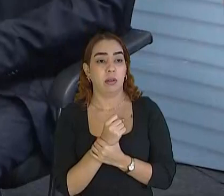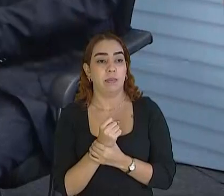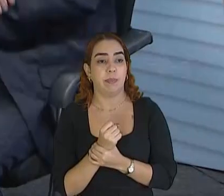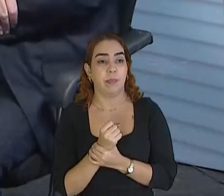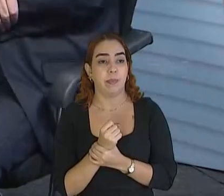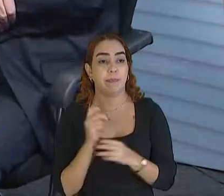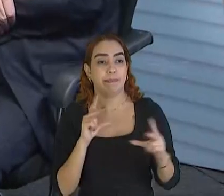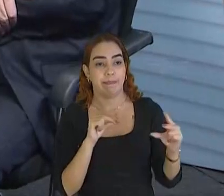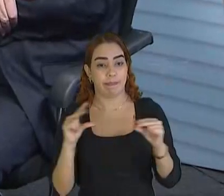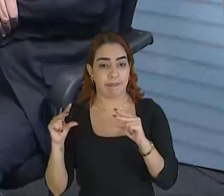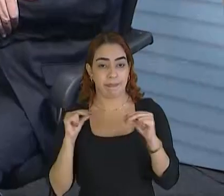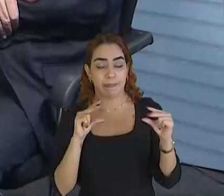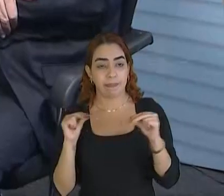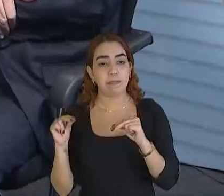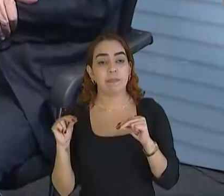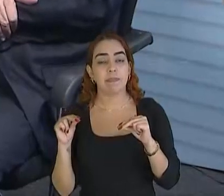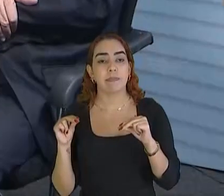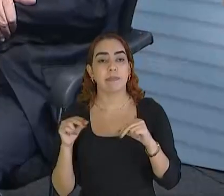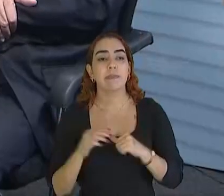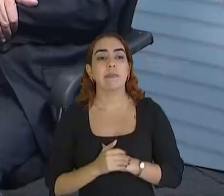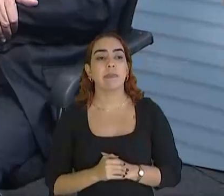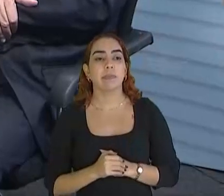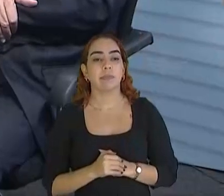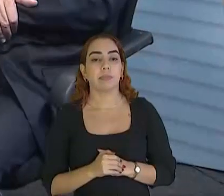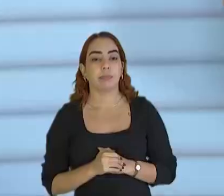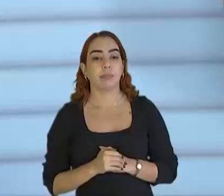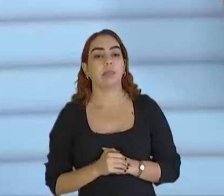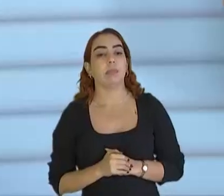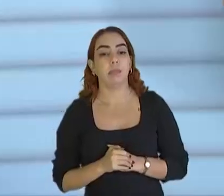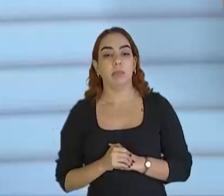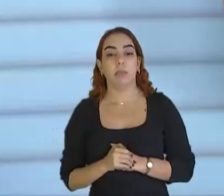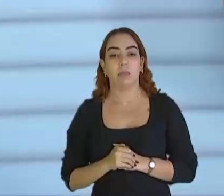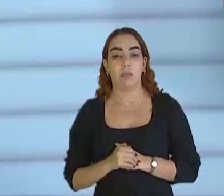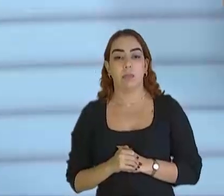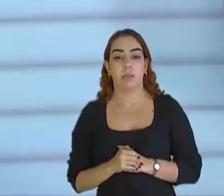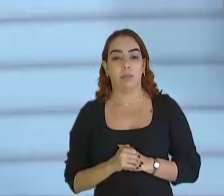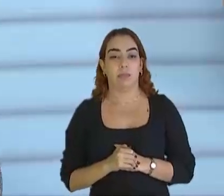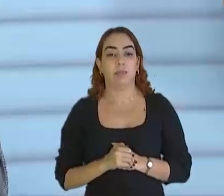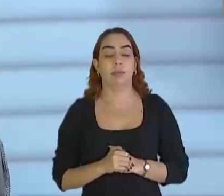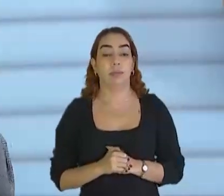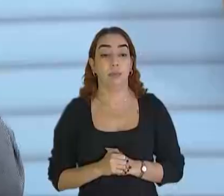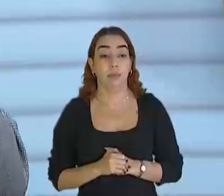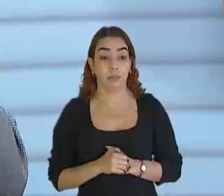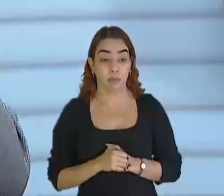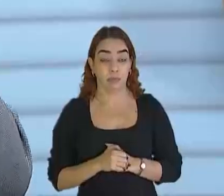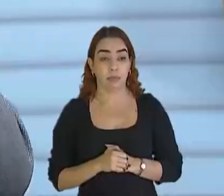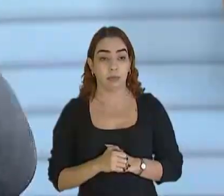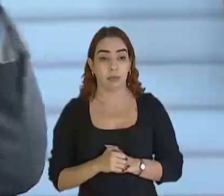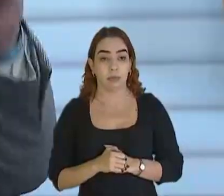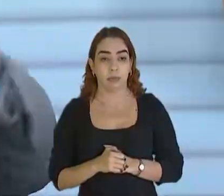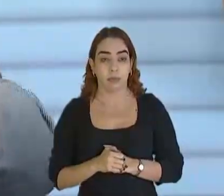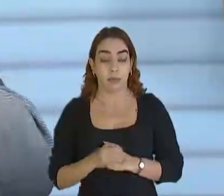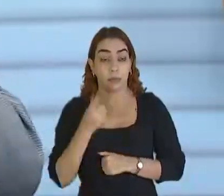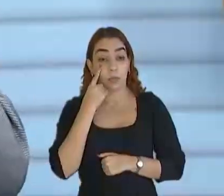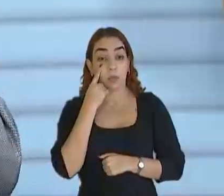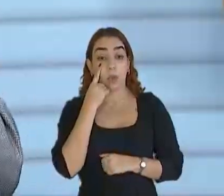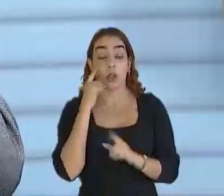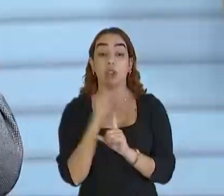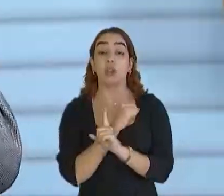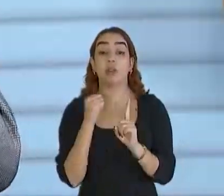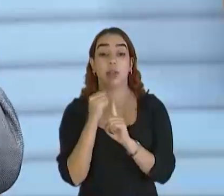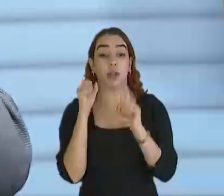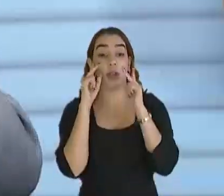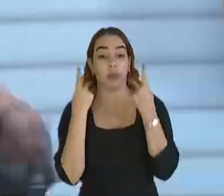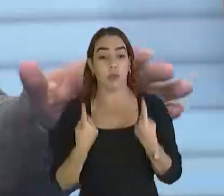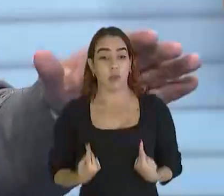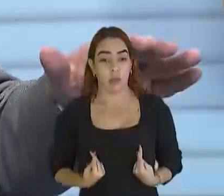porque... Tá, vou falar três coisas. É uma então. Polêmica da análise. Eu vou falar três coisas. Veja, a sociedade, né, as sociedades humanas usam